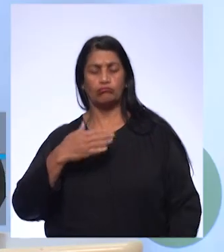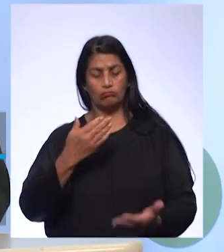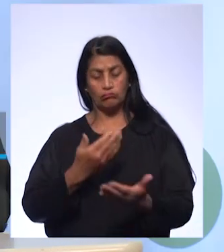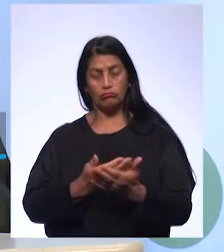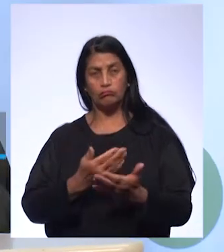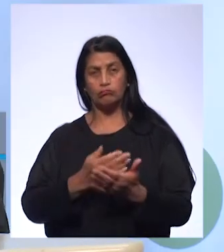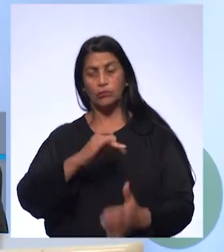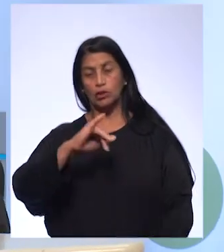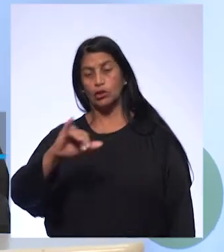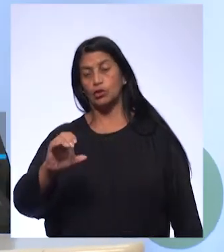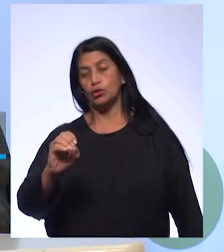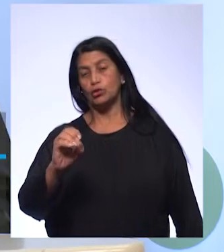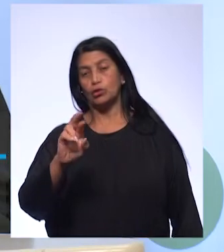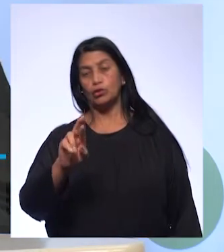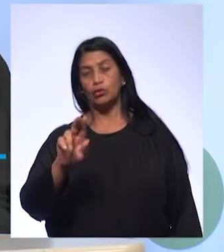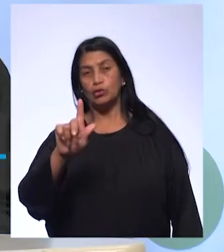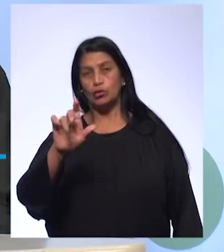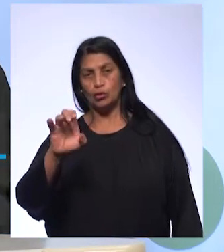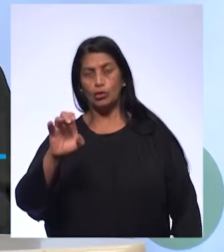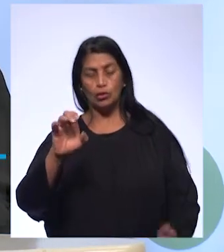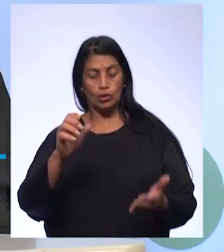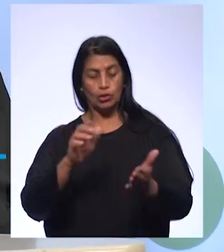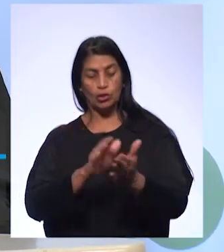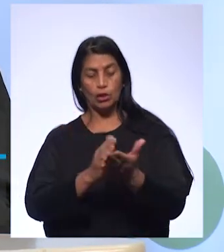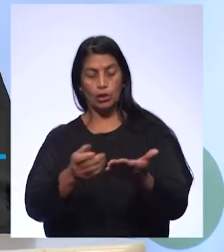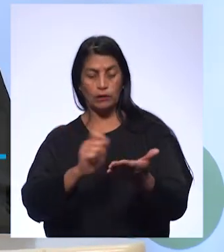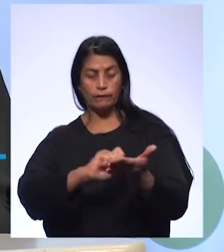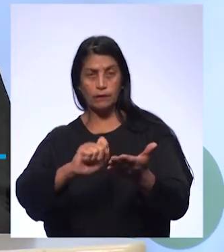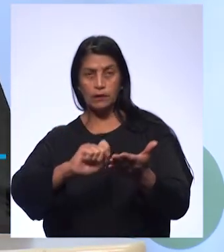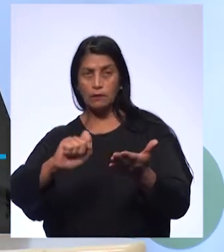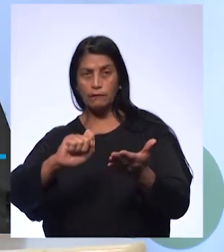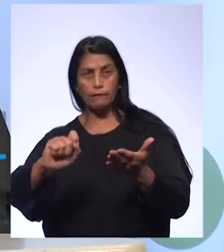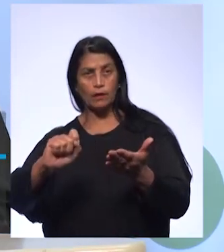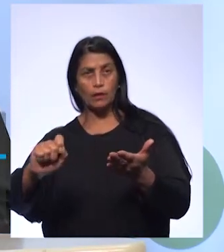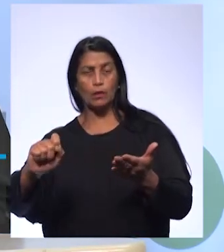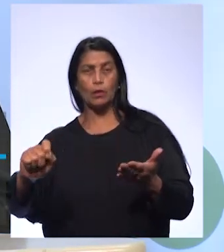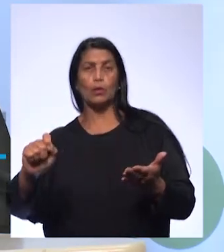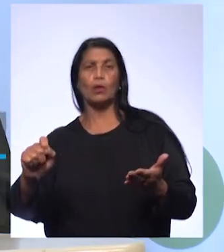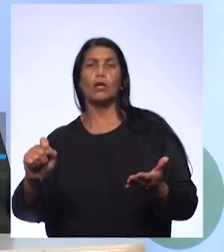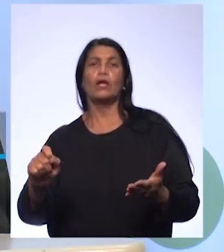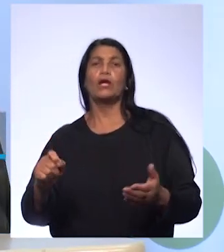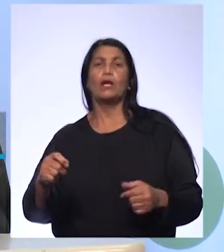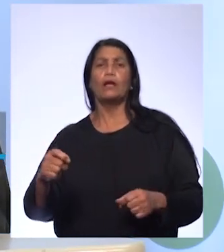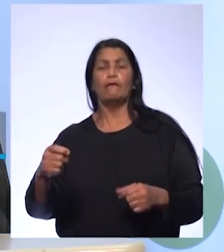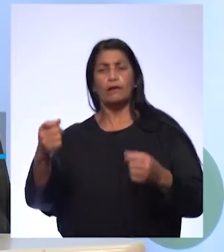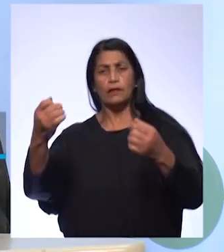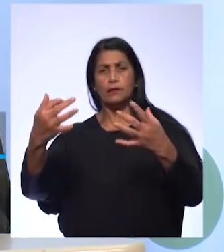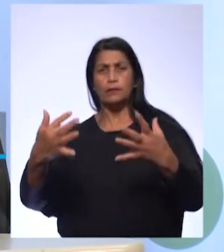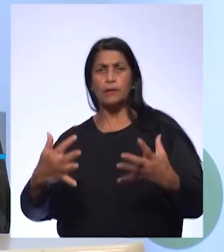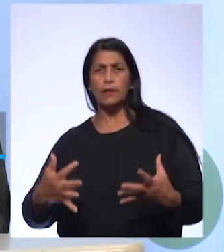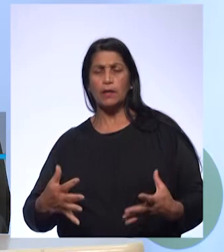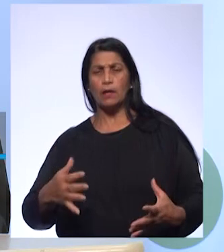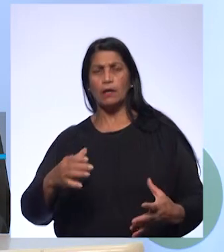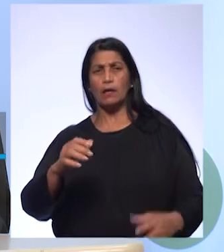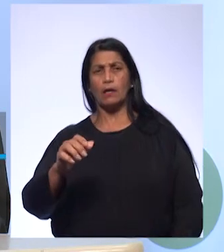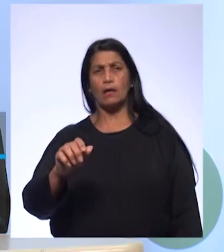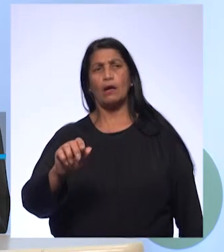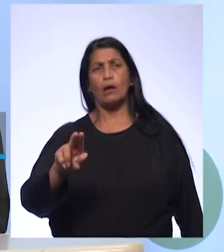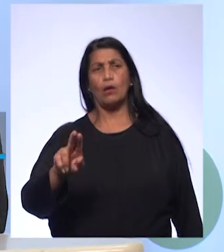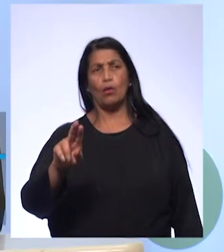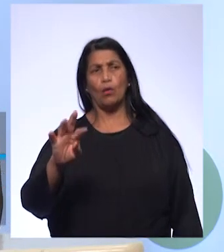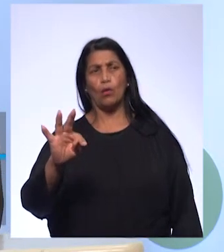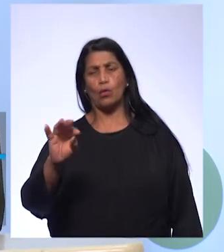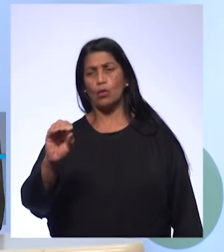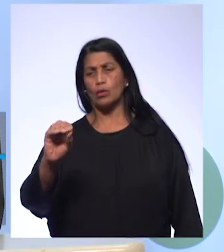Ele escreveu o livro A Origem das Ciências Humanas, a parte 2. Ele vai dizer que essa questão da utopia, ela